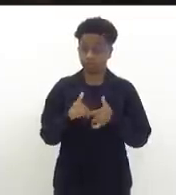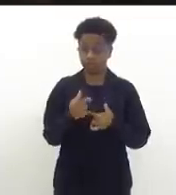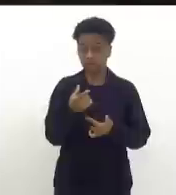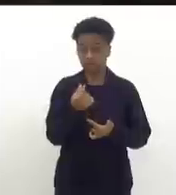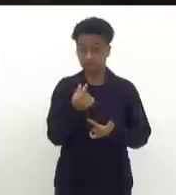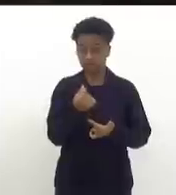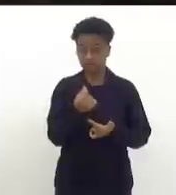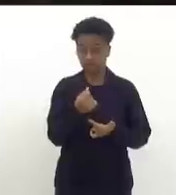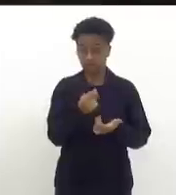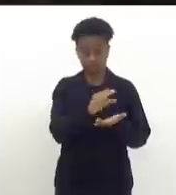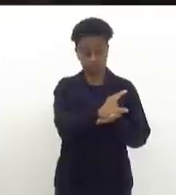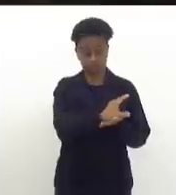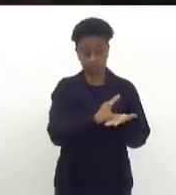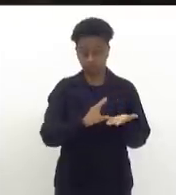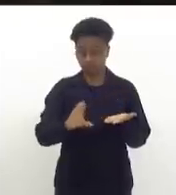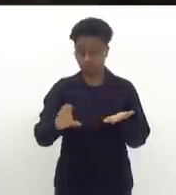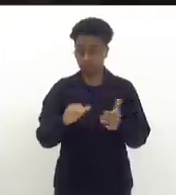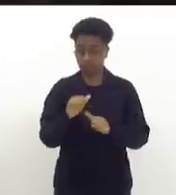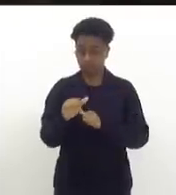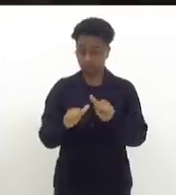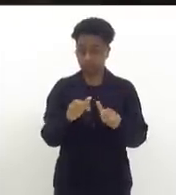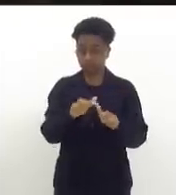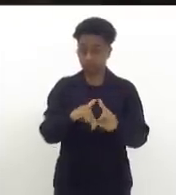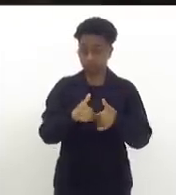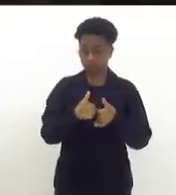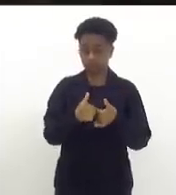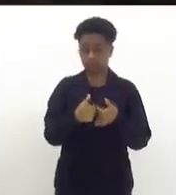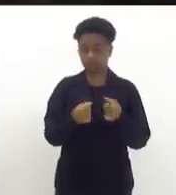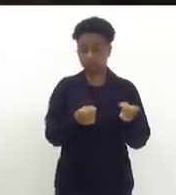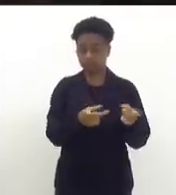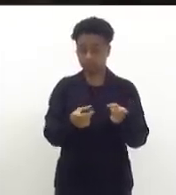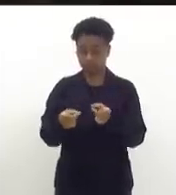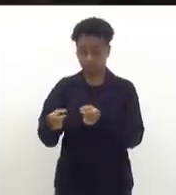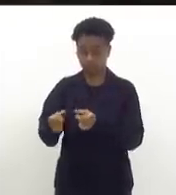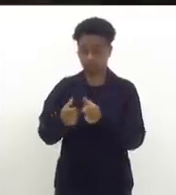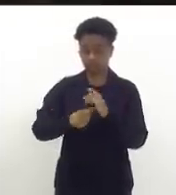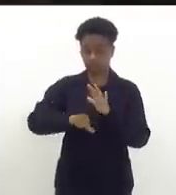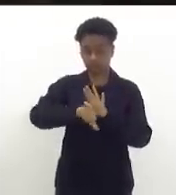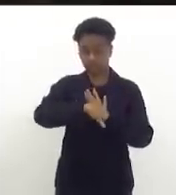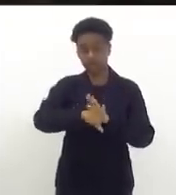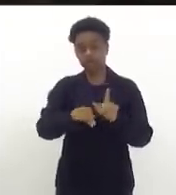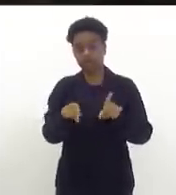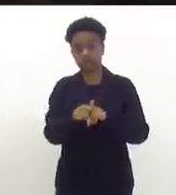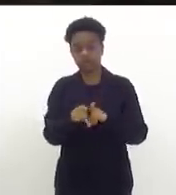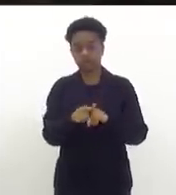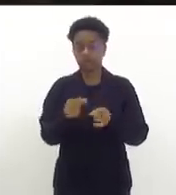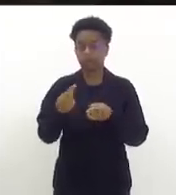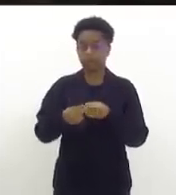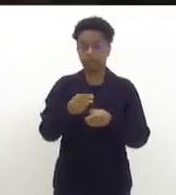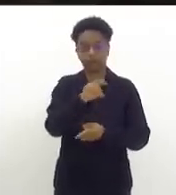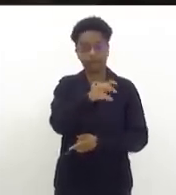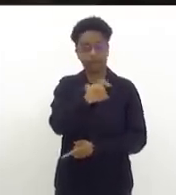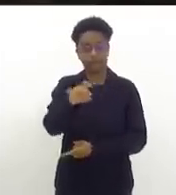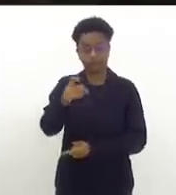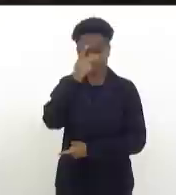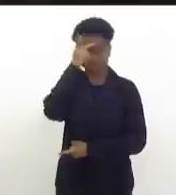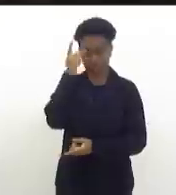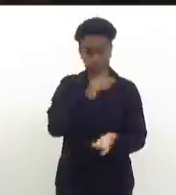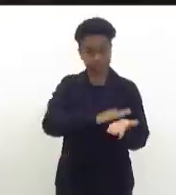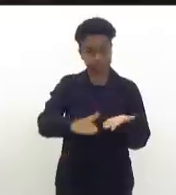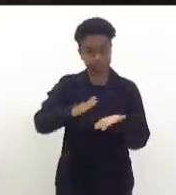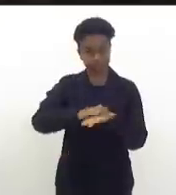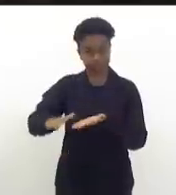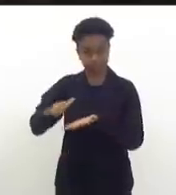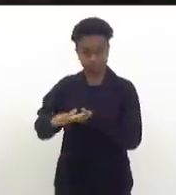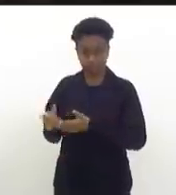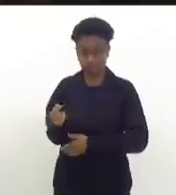do contrabando mas principalmente pelos gastos que cada cidadão tem e